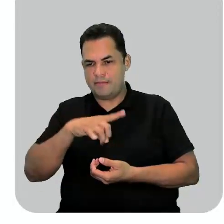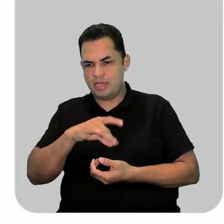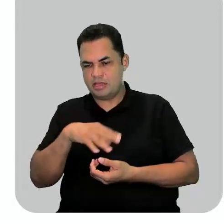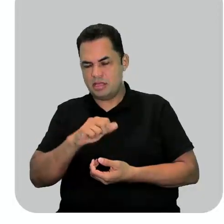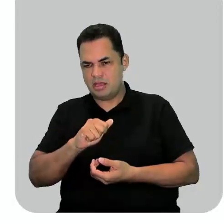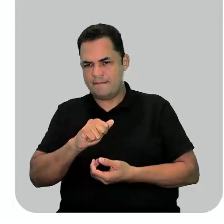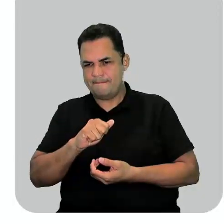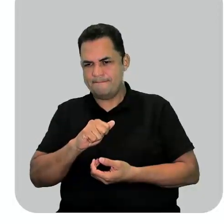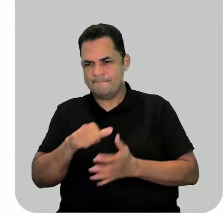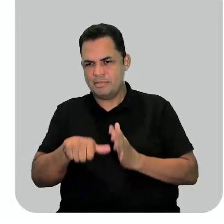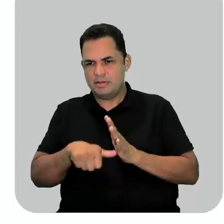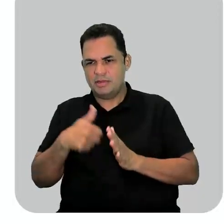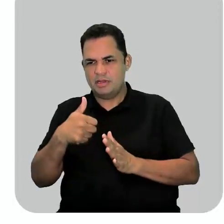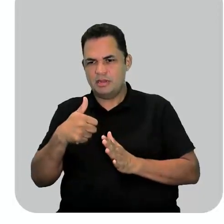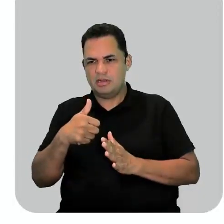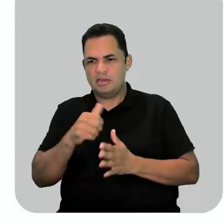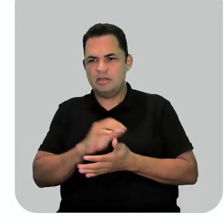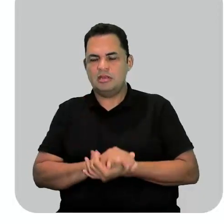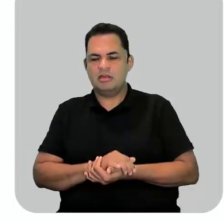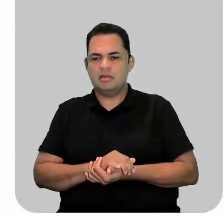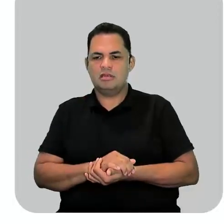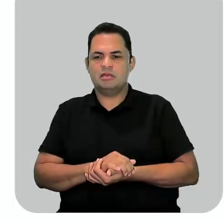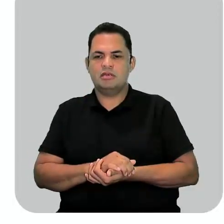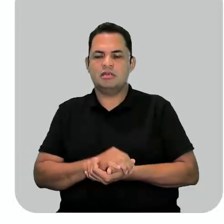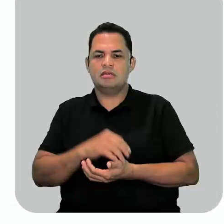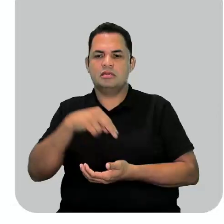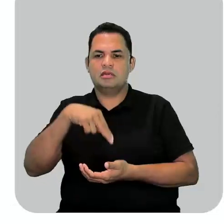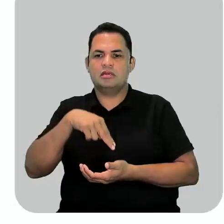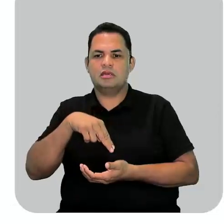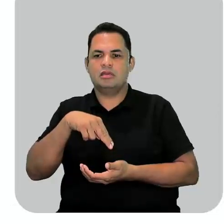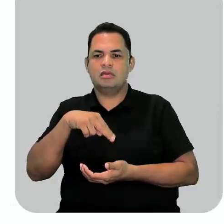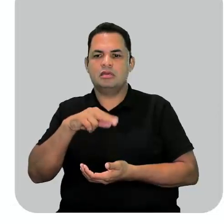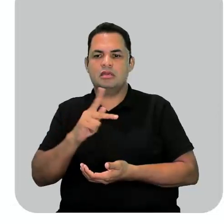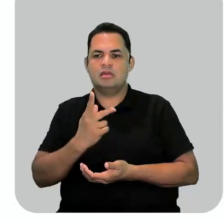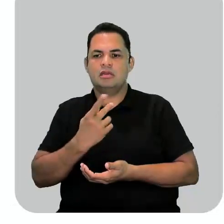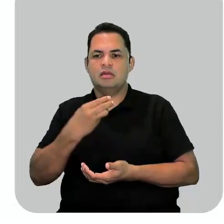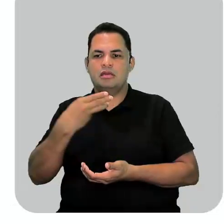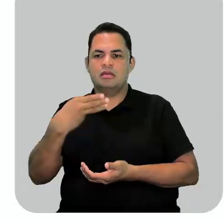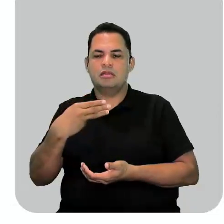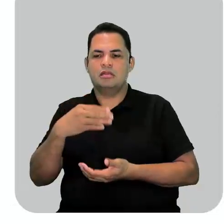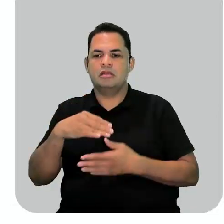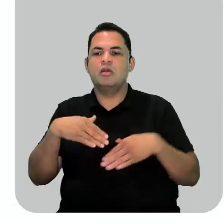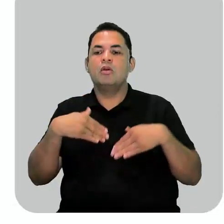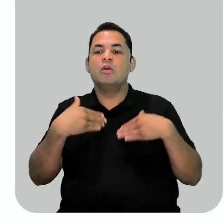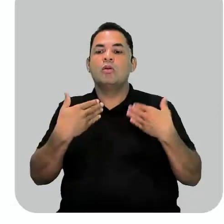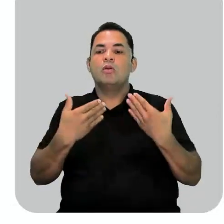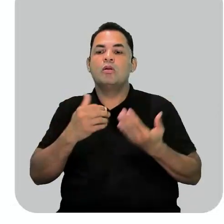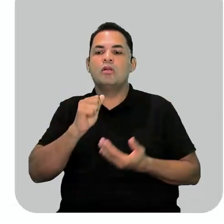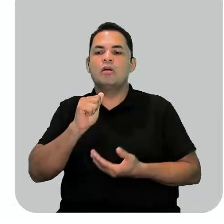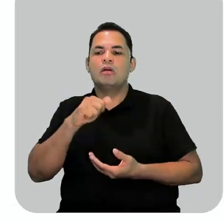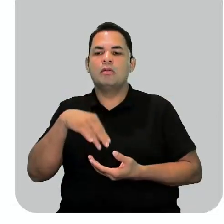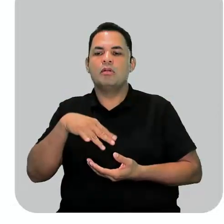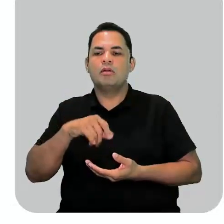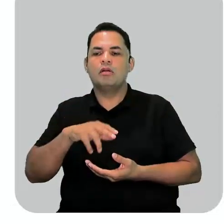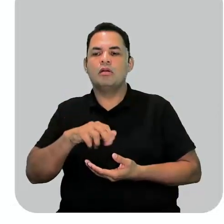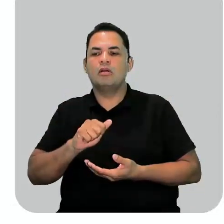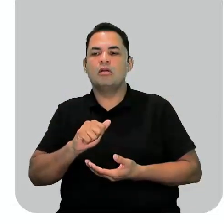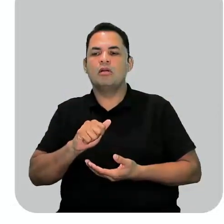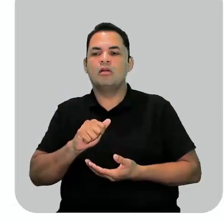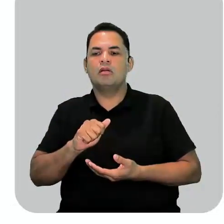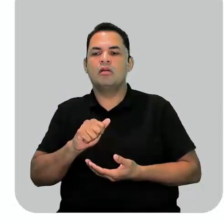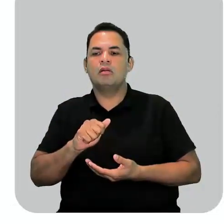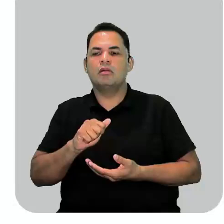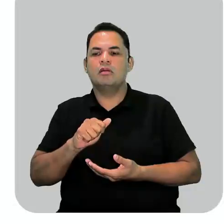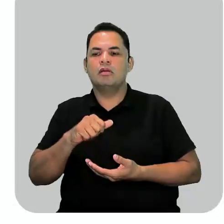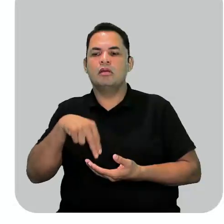Vamos ver, ó. As aminas, elas têm origem na amônia. Quando a amônia perde um nitrogênio, dá